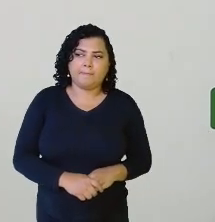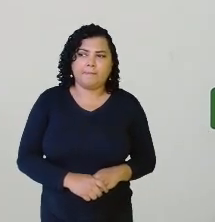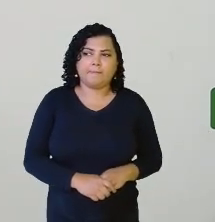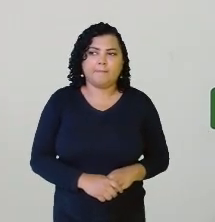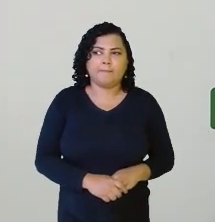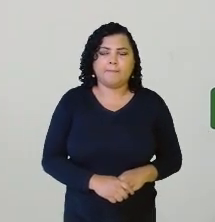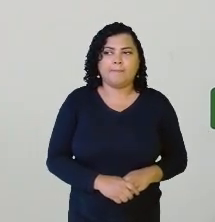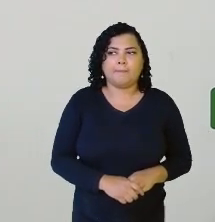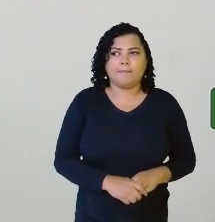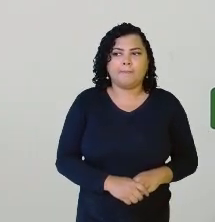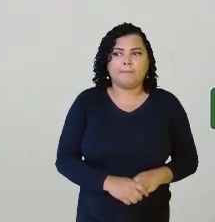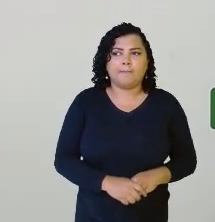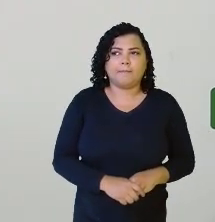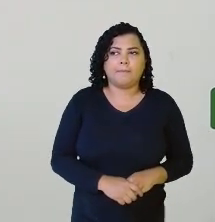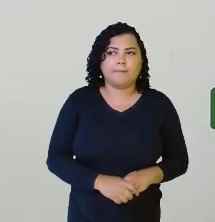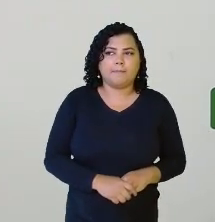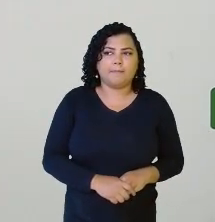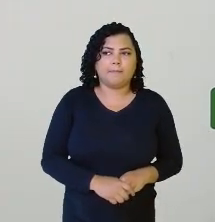vamos ver se chega.